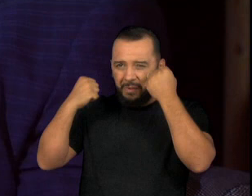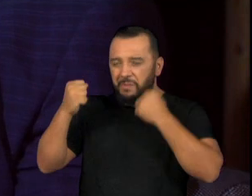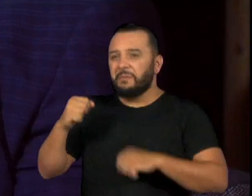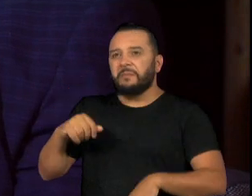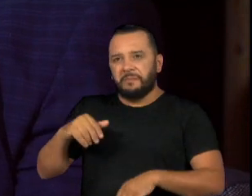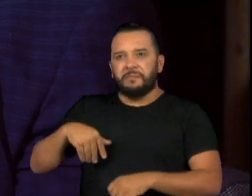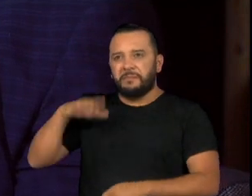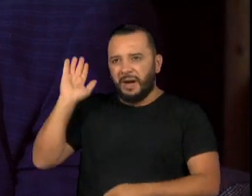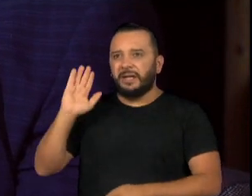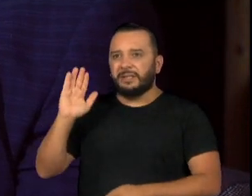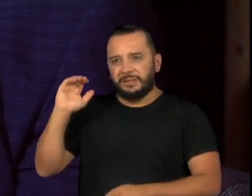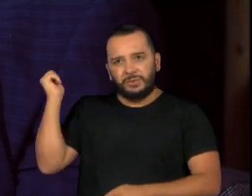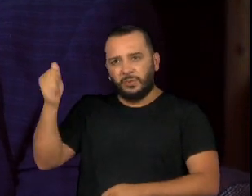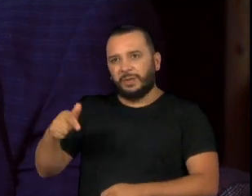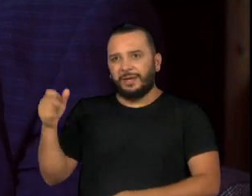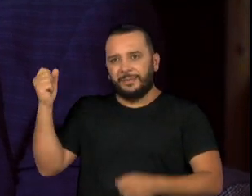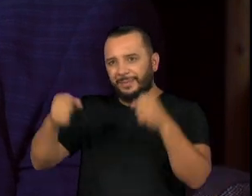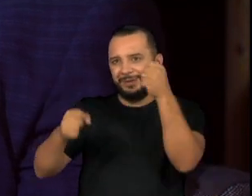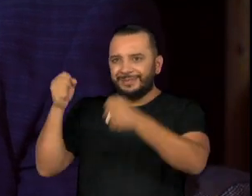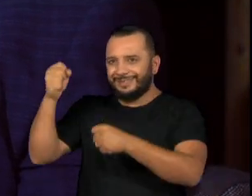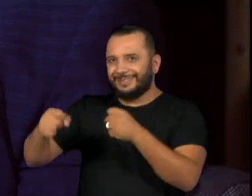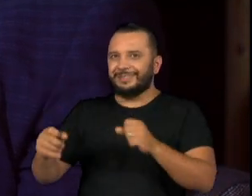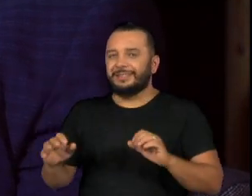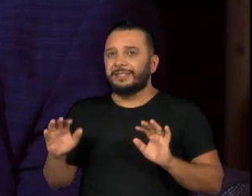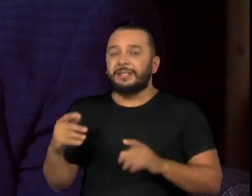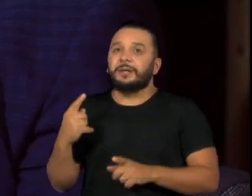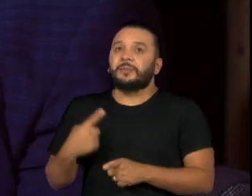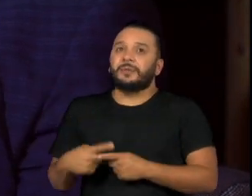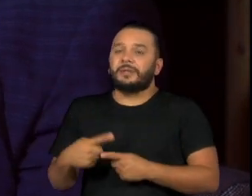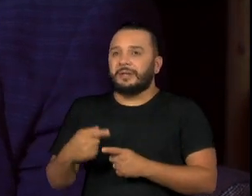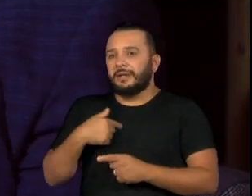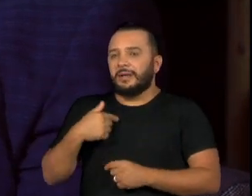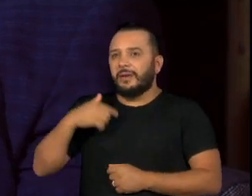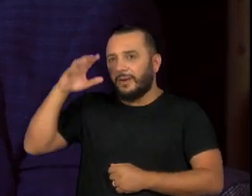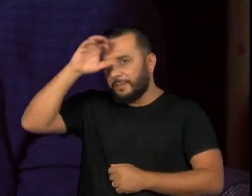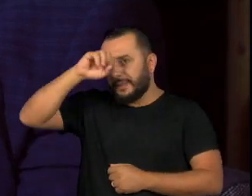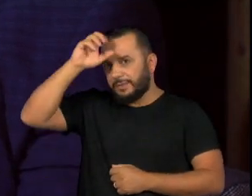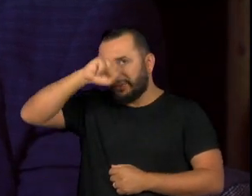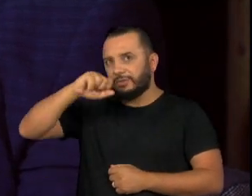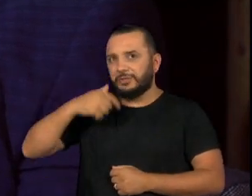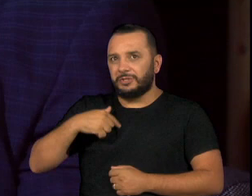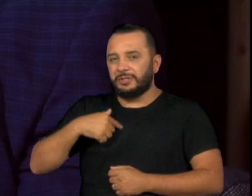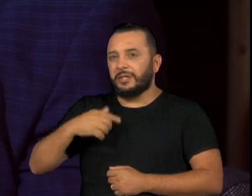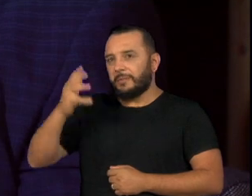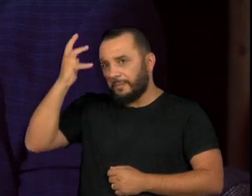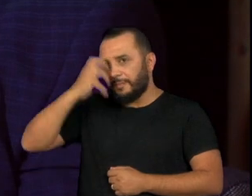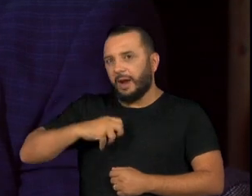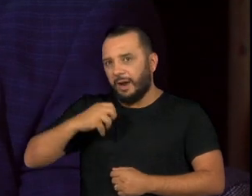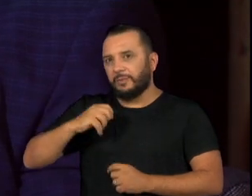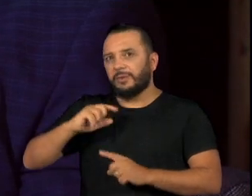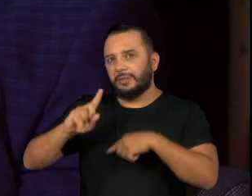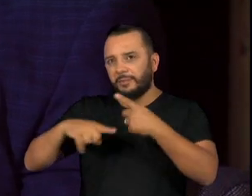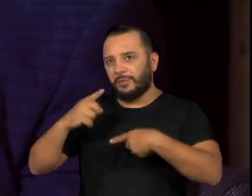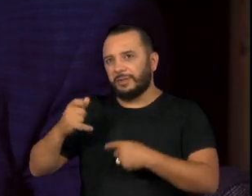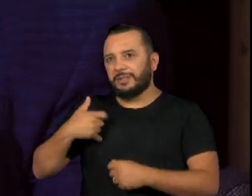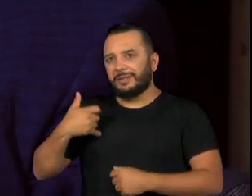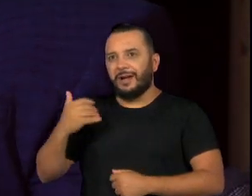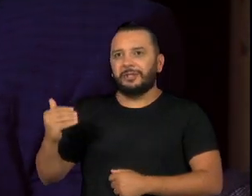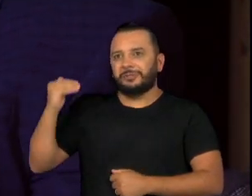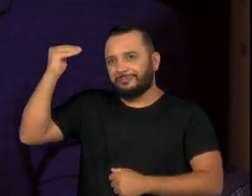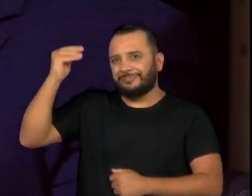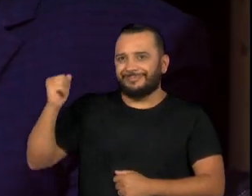é do que batia Porque eu só Aprendi a ser brabo depois de velho